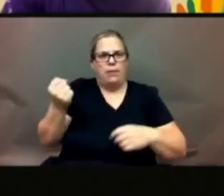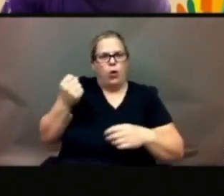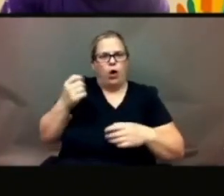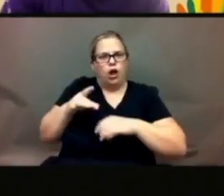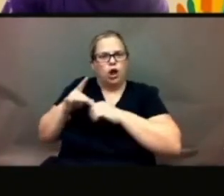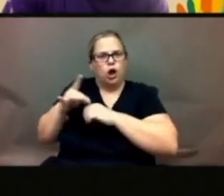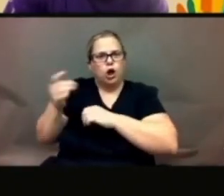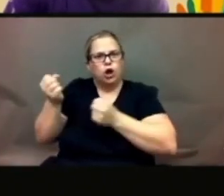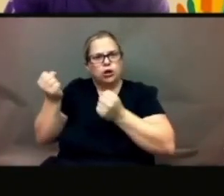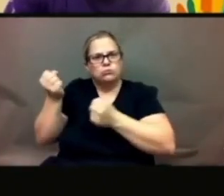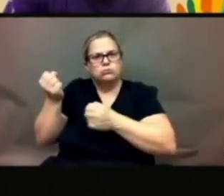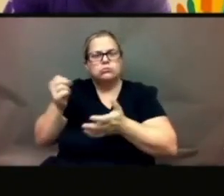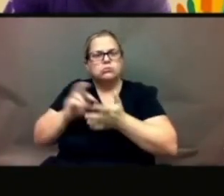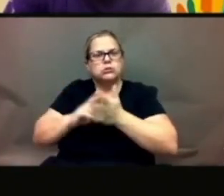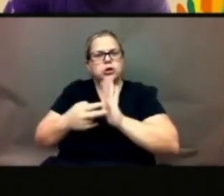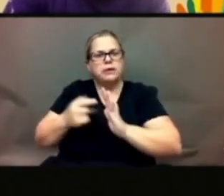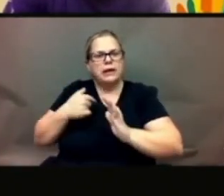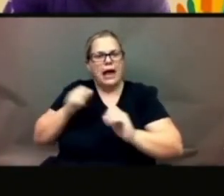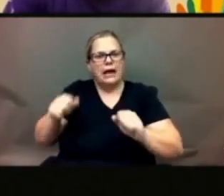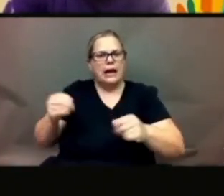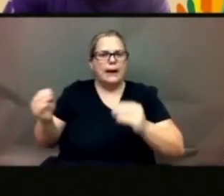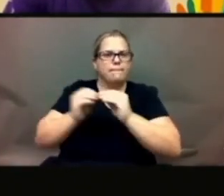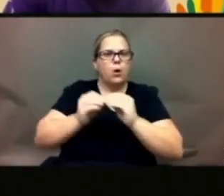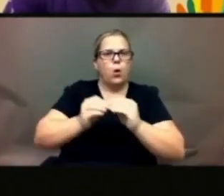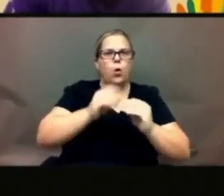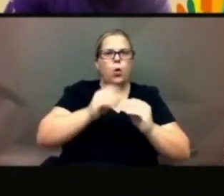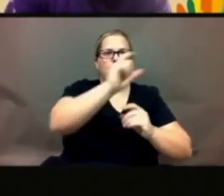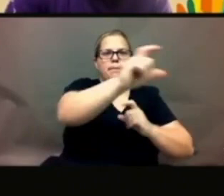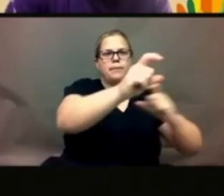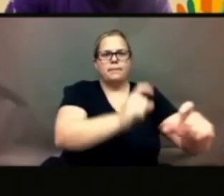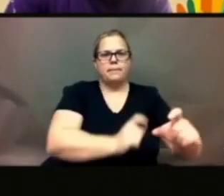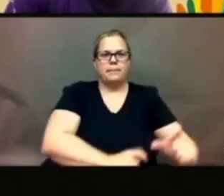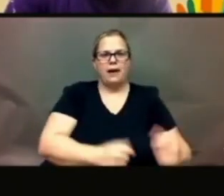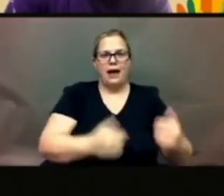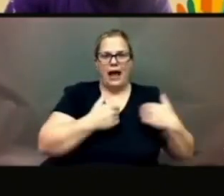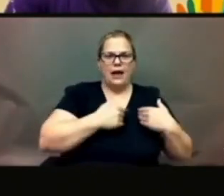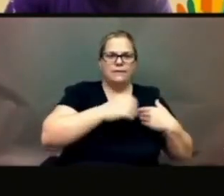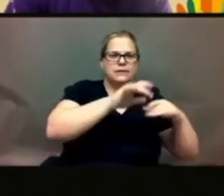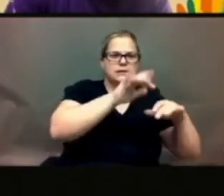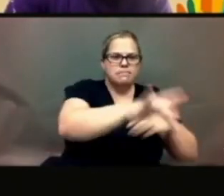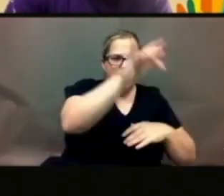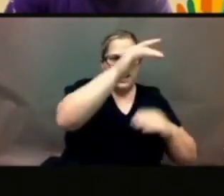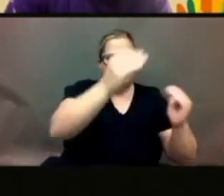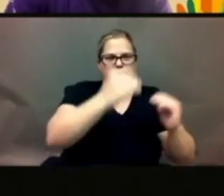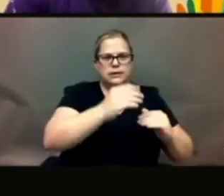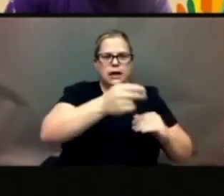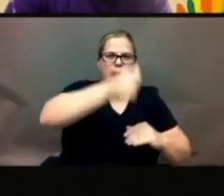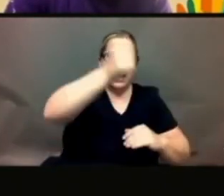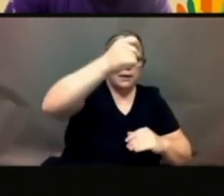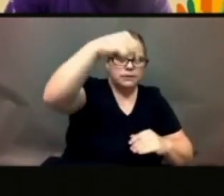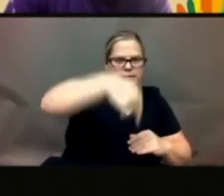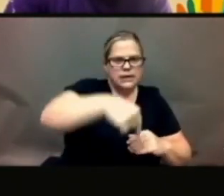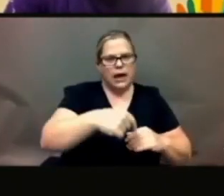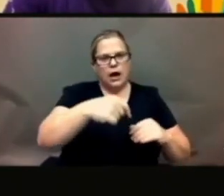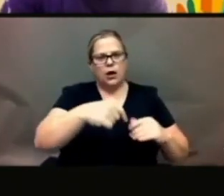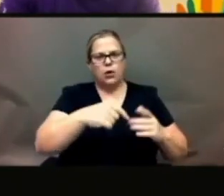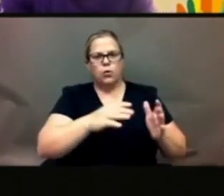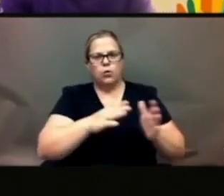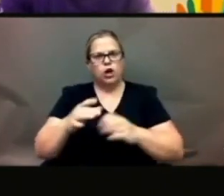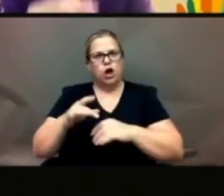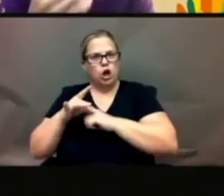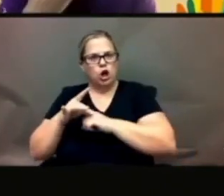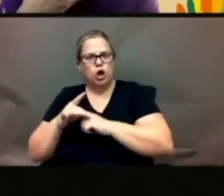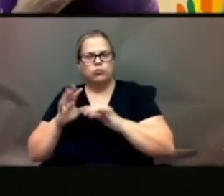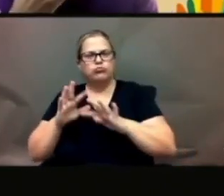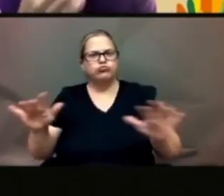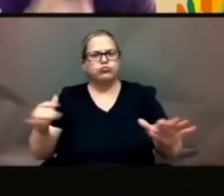Como eu estou segurando ali. Eu estou fazendo esse aterramento. Eu também posso ter várias bananas. O espaço para cima, para baixo, no